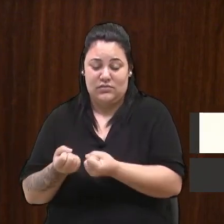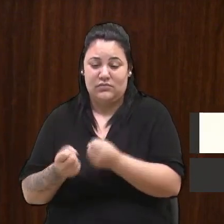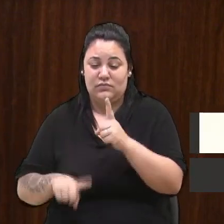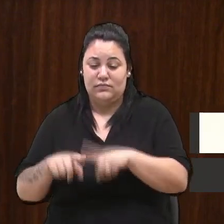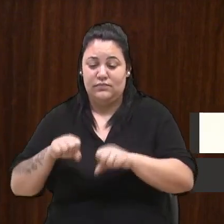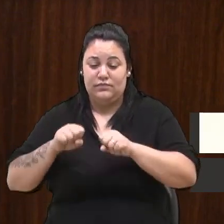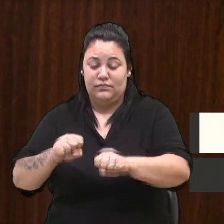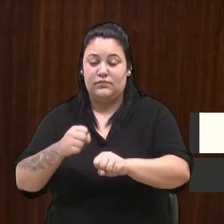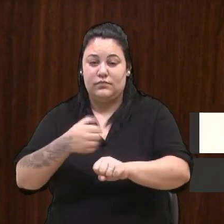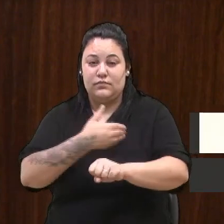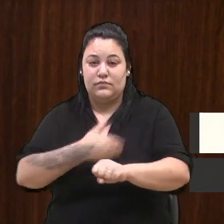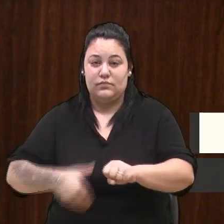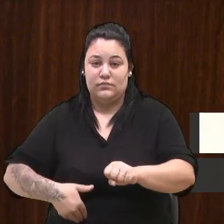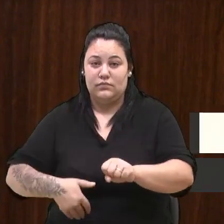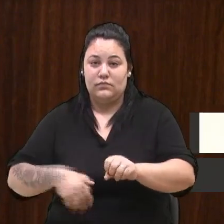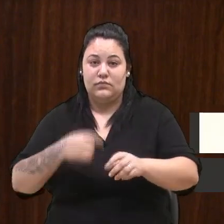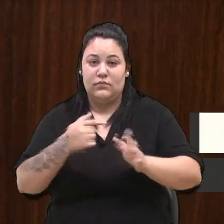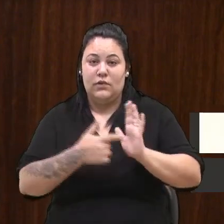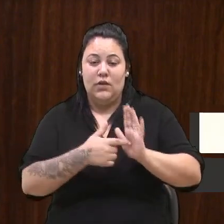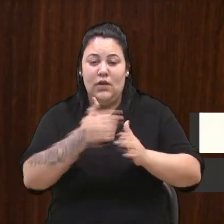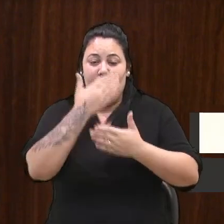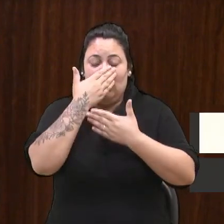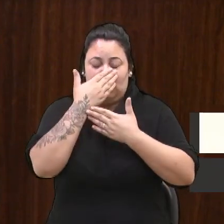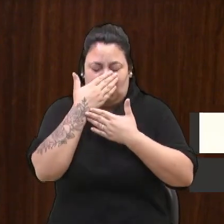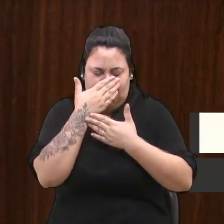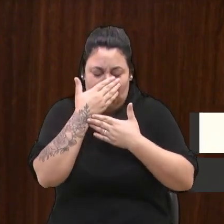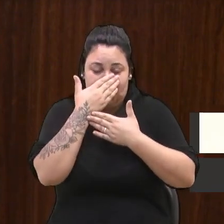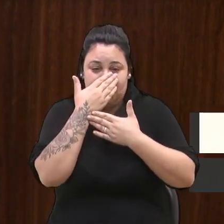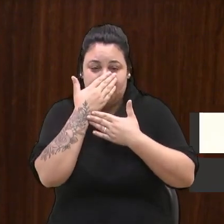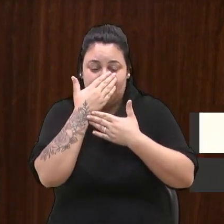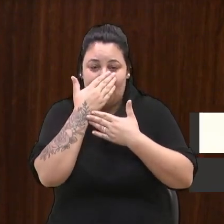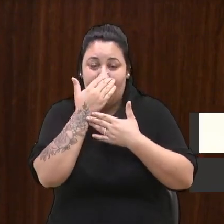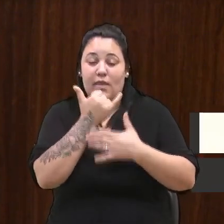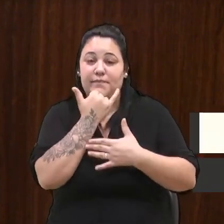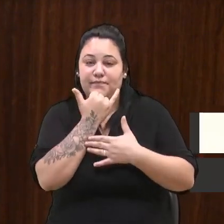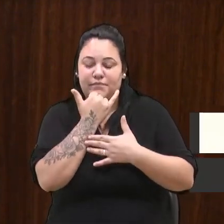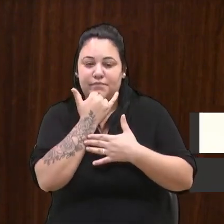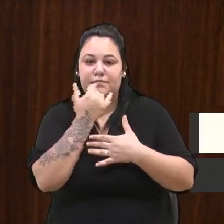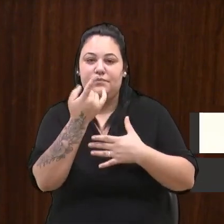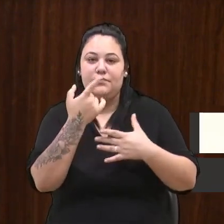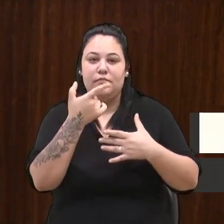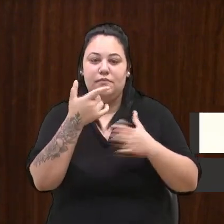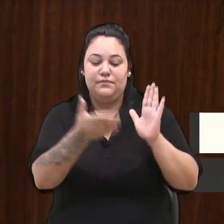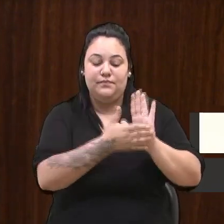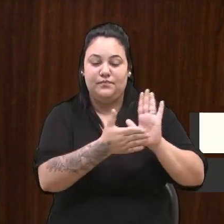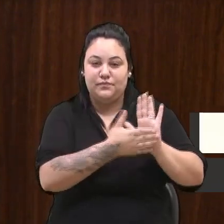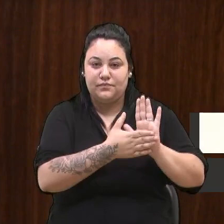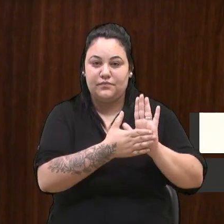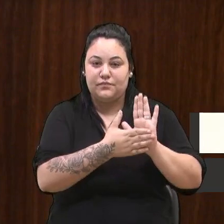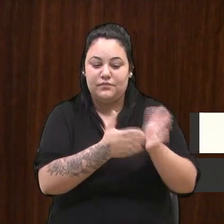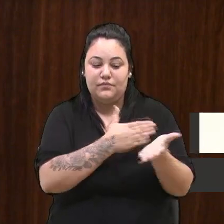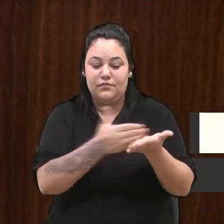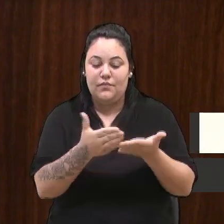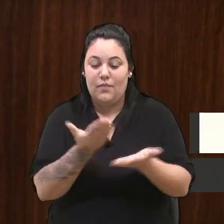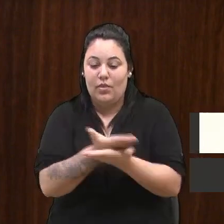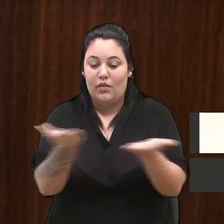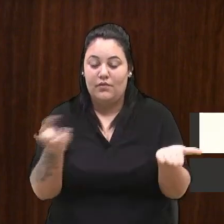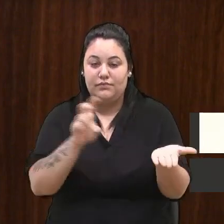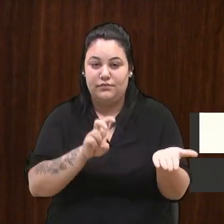da proposta inicial ter sido de uma concessão total da área de 53